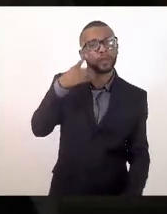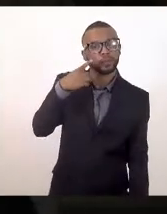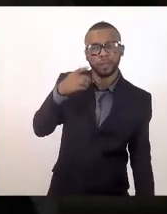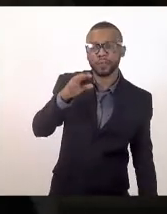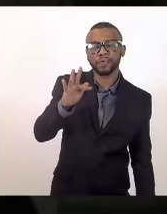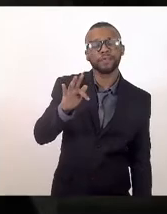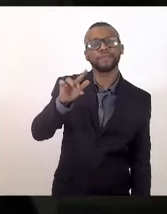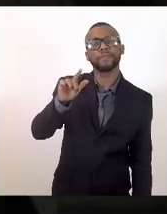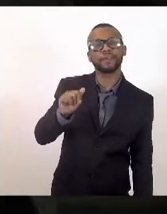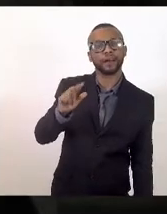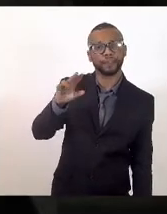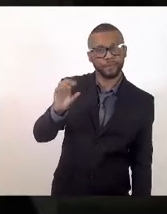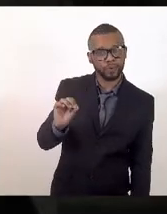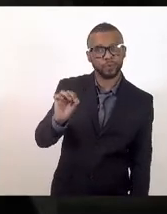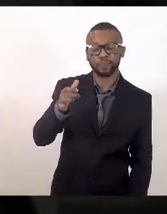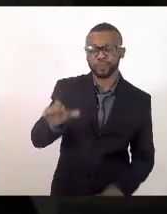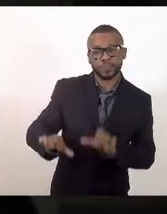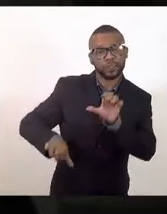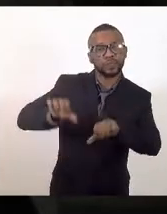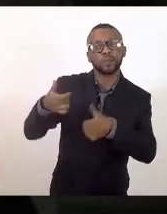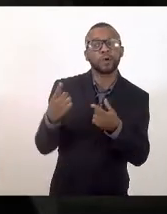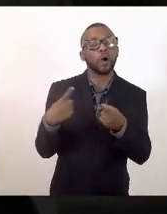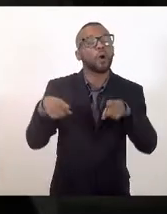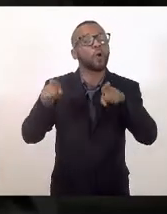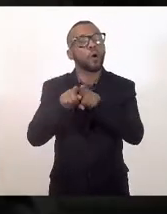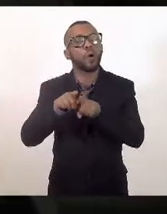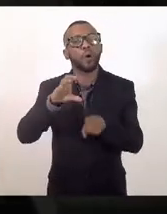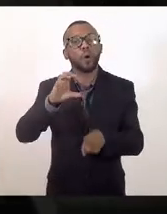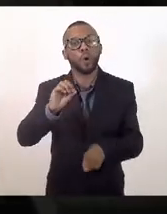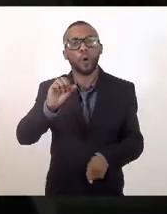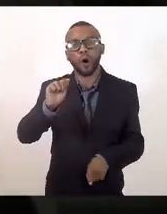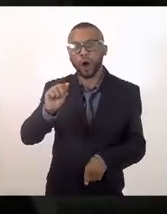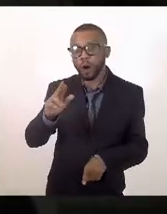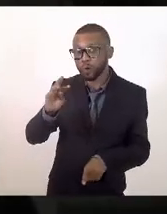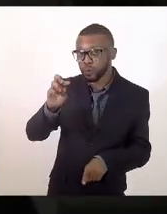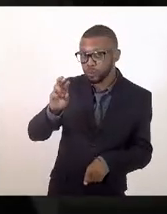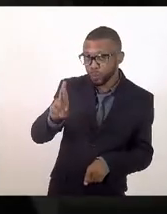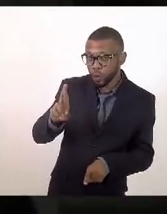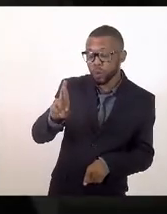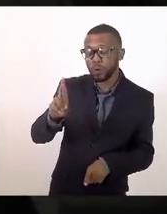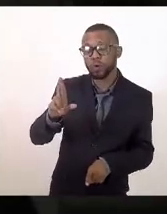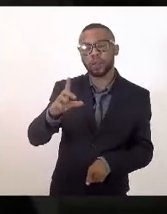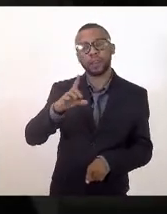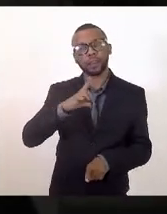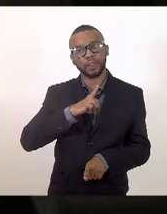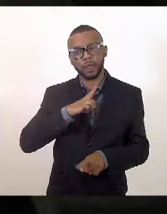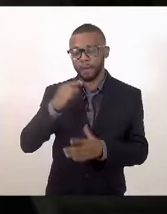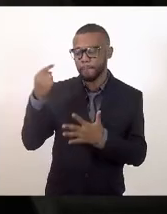coautor, especificamente para fomentar, né, as linhas de financiamento